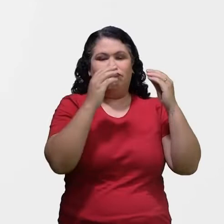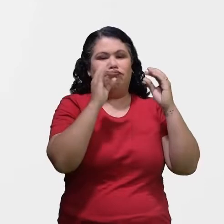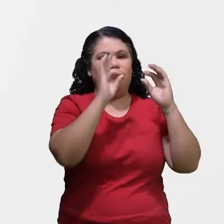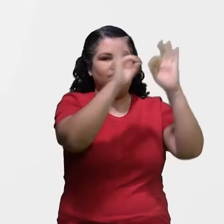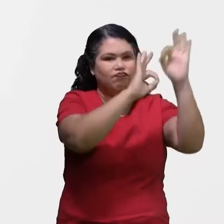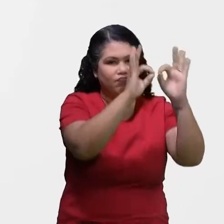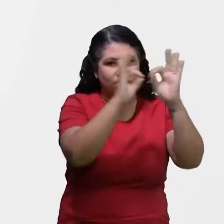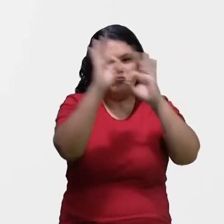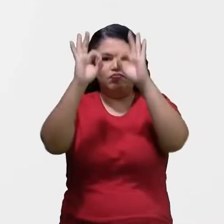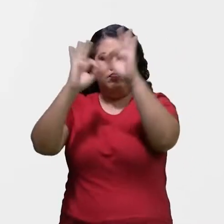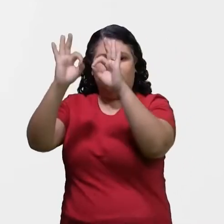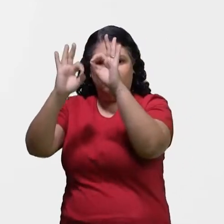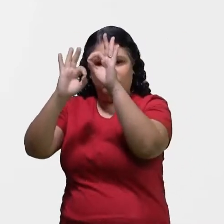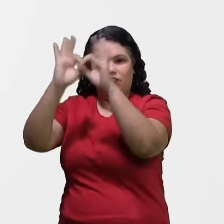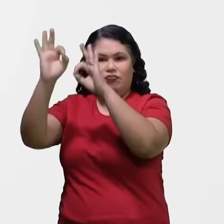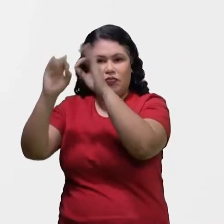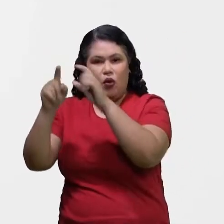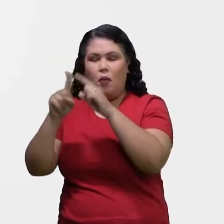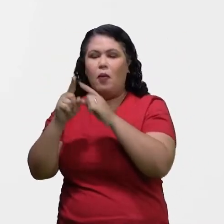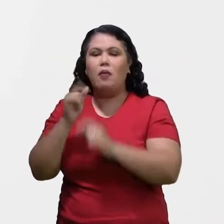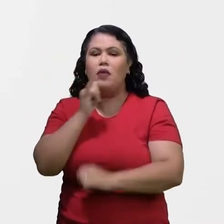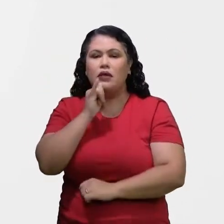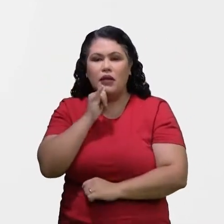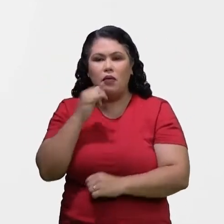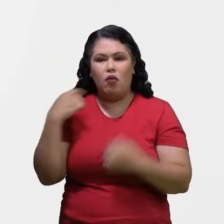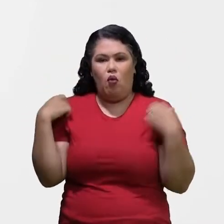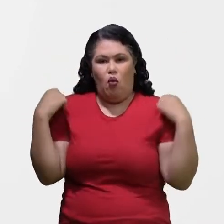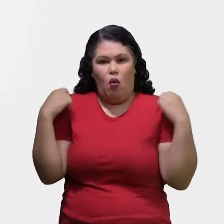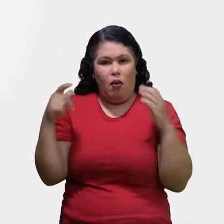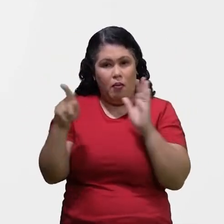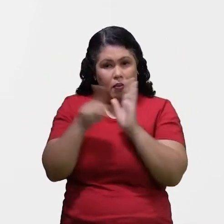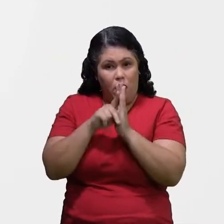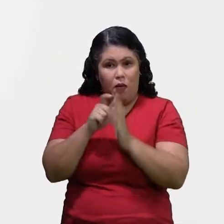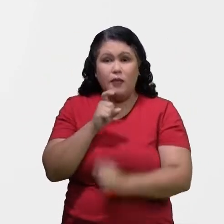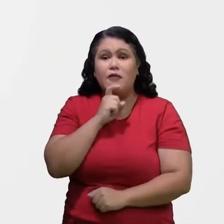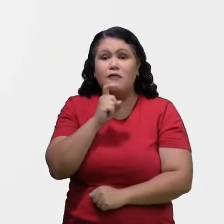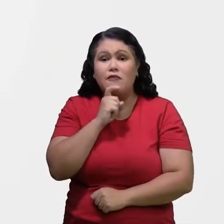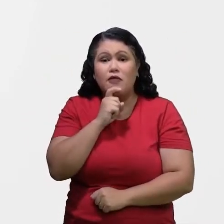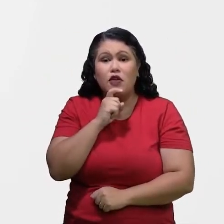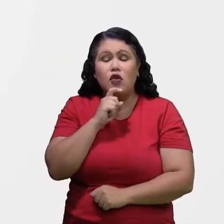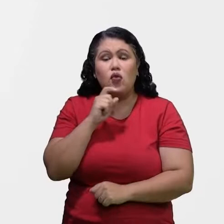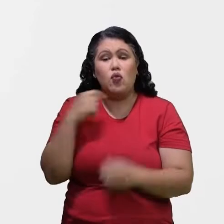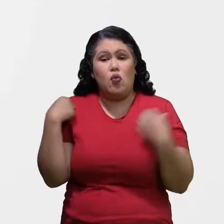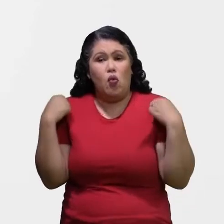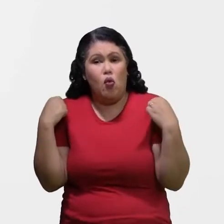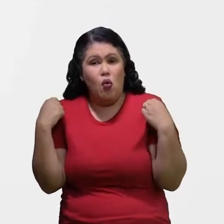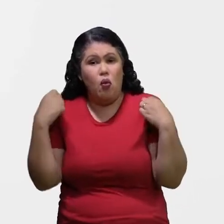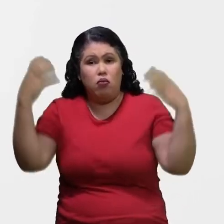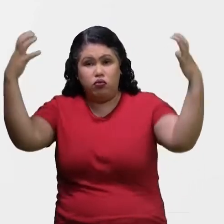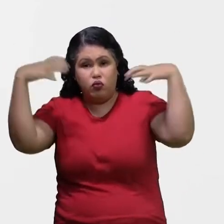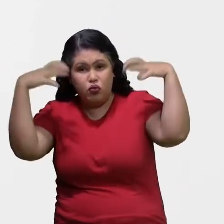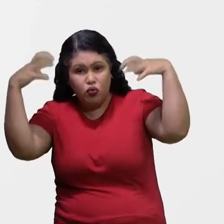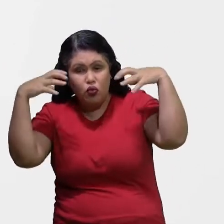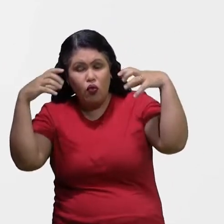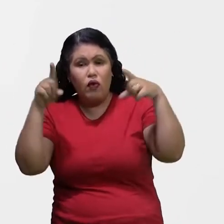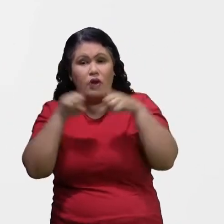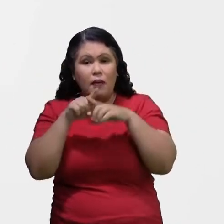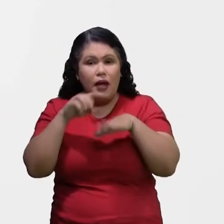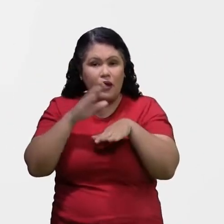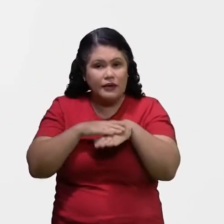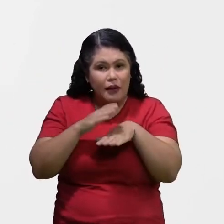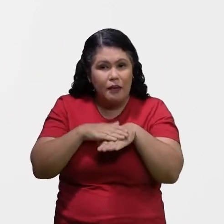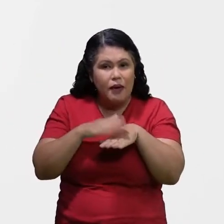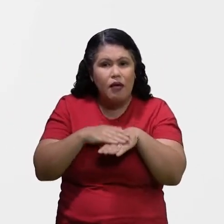de cores, as que são para frio, as que são para chuva, onde eu vou colocar sapato. Então, isso aqui é a forma